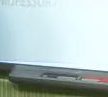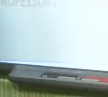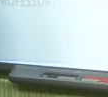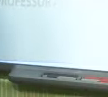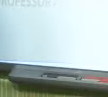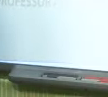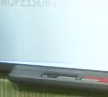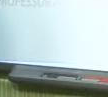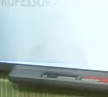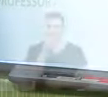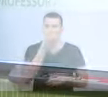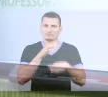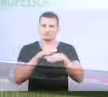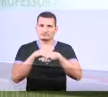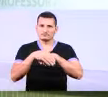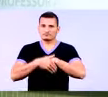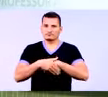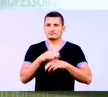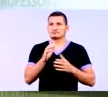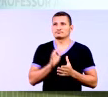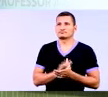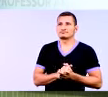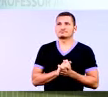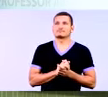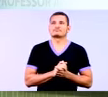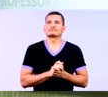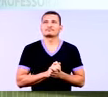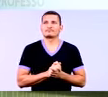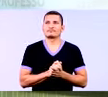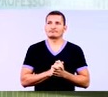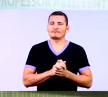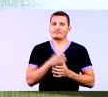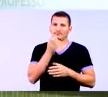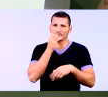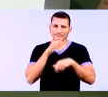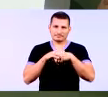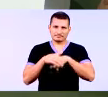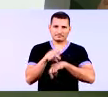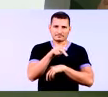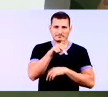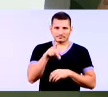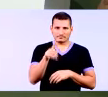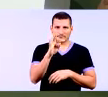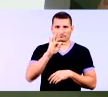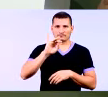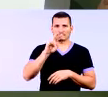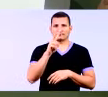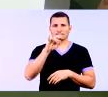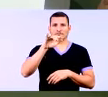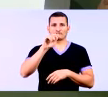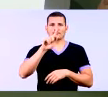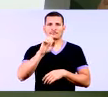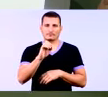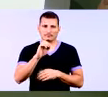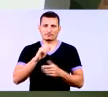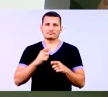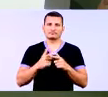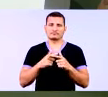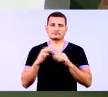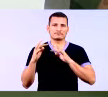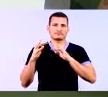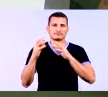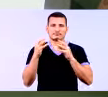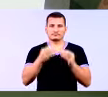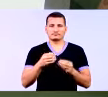Olá pessoal, muito boa noite. Em ritmo de Copa eu quero dar boa noite ao professor Tiago e a todos os tutores dos polos locais aí. Boa noite,